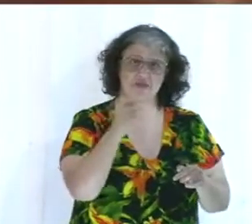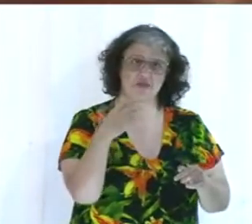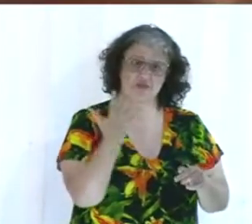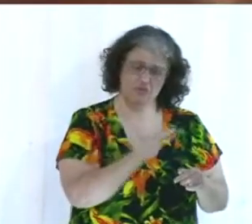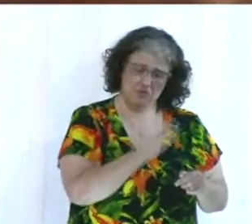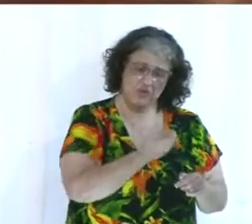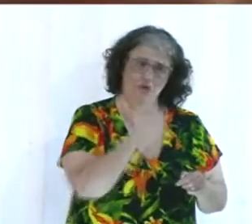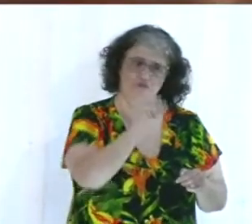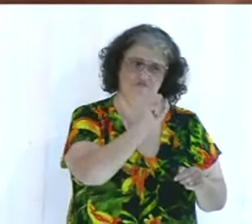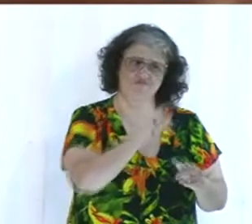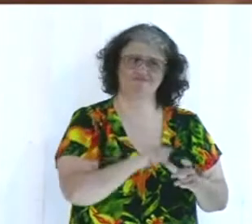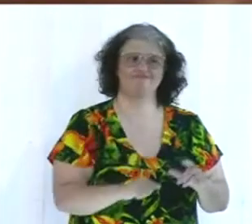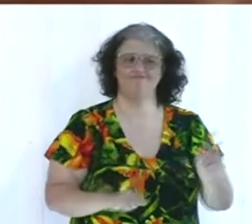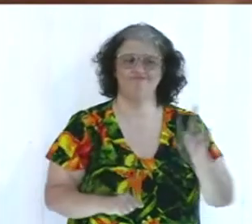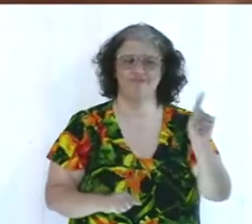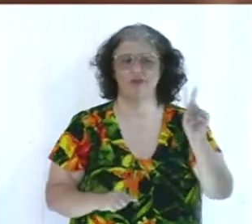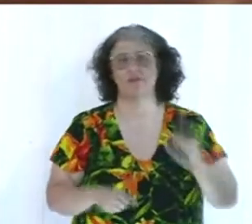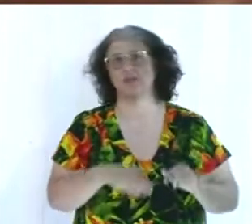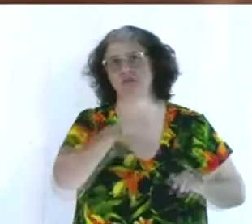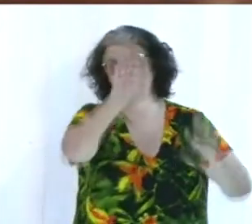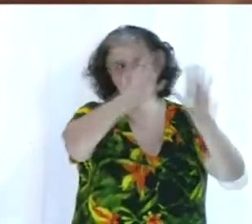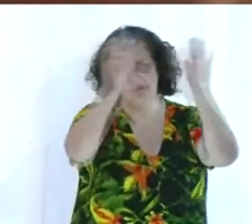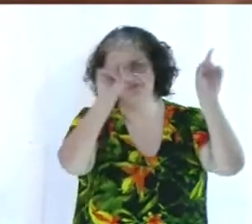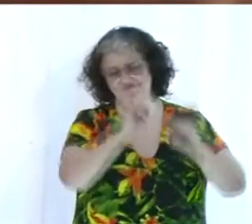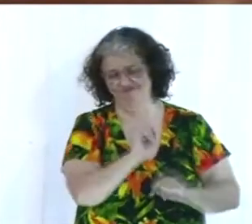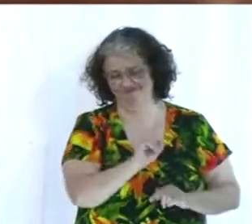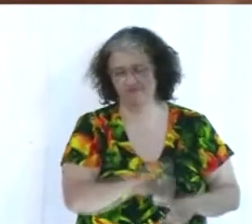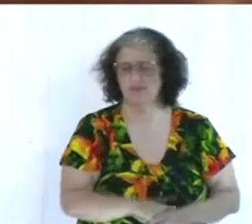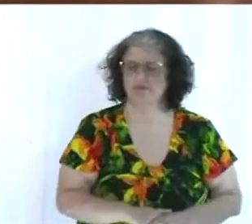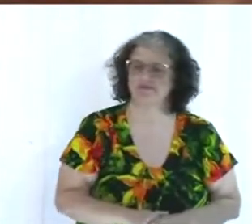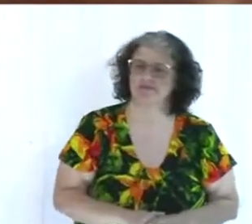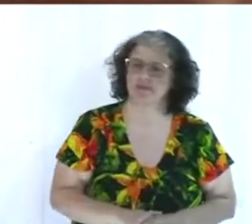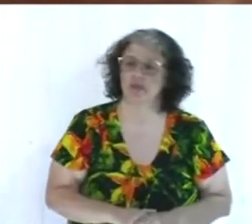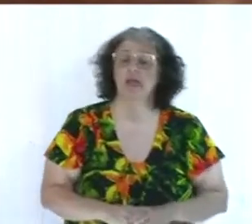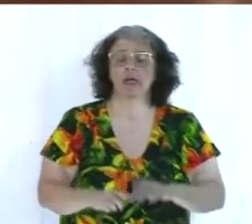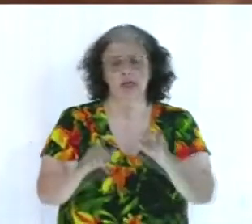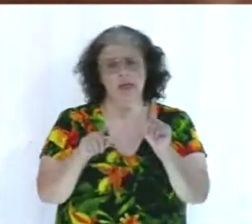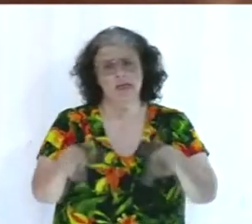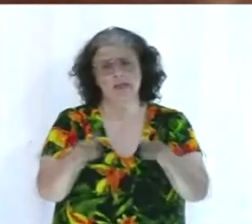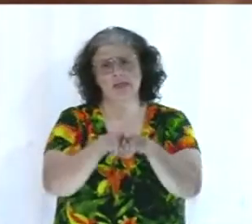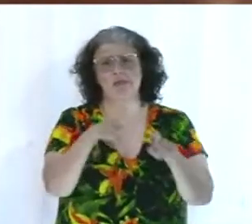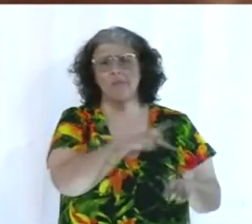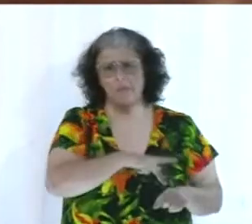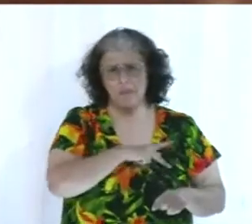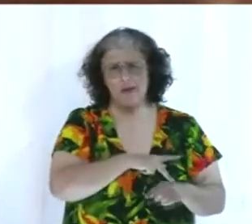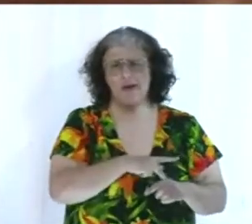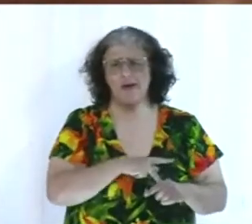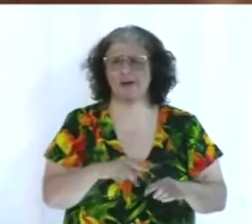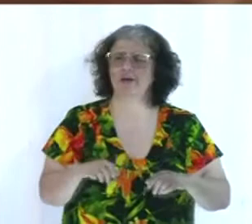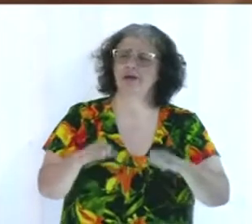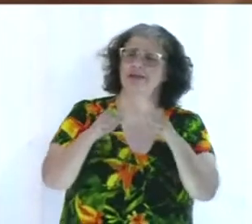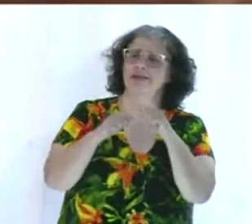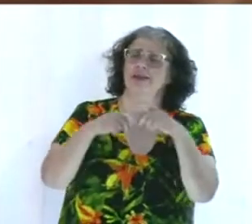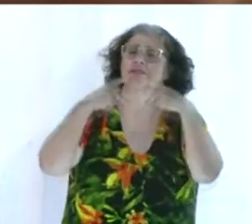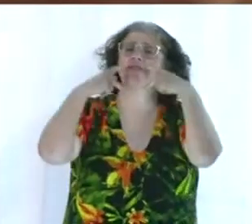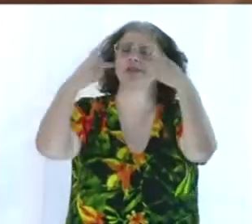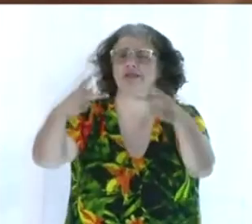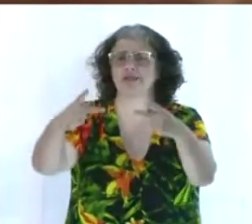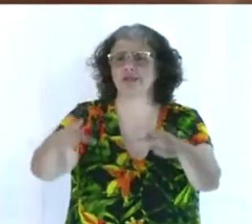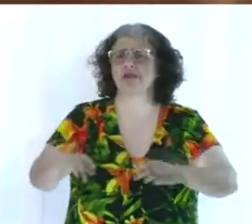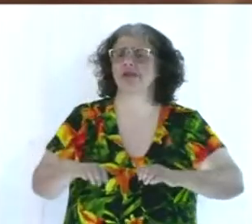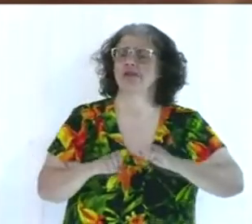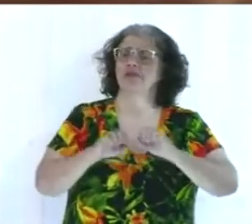nesta carta defendendo não só o seu apostolado, mas está defendendo a fé e a genuína fé do